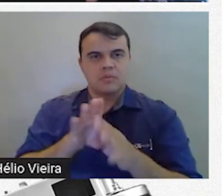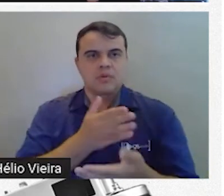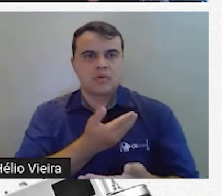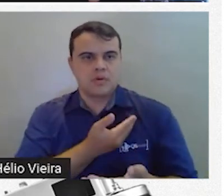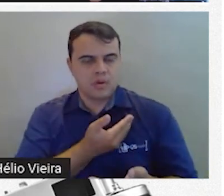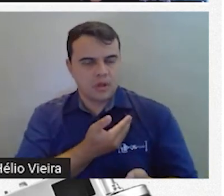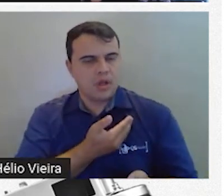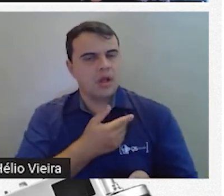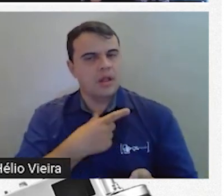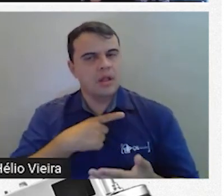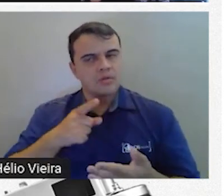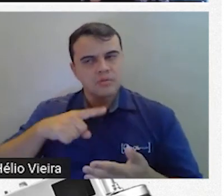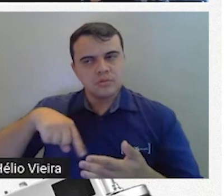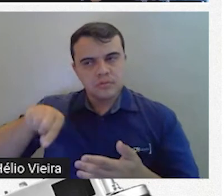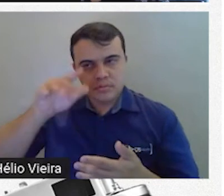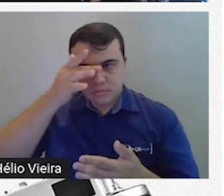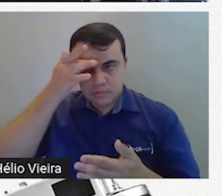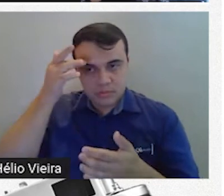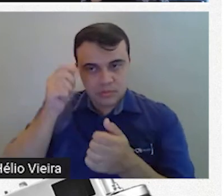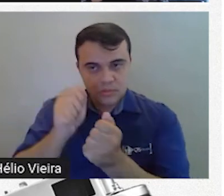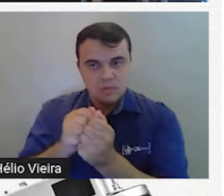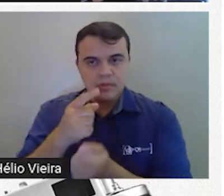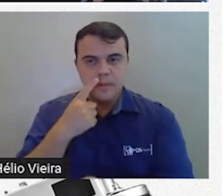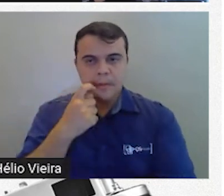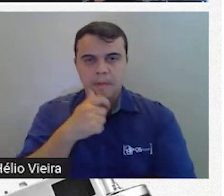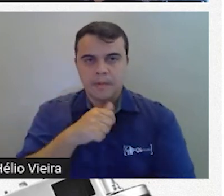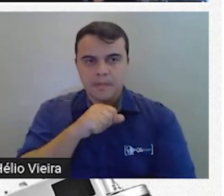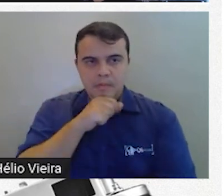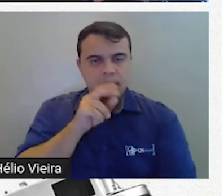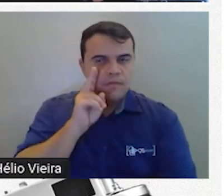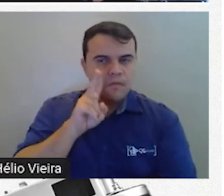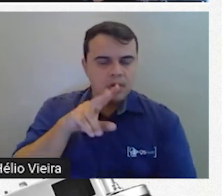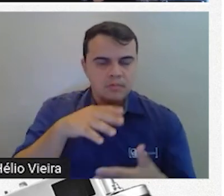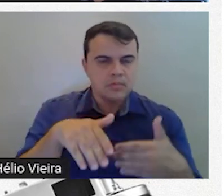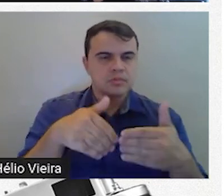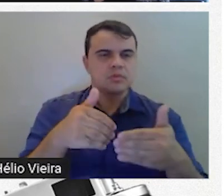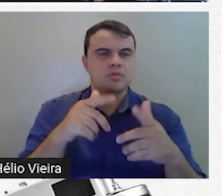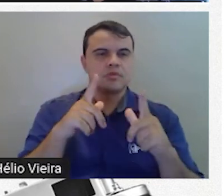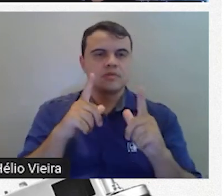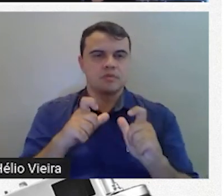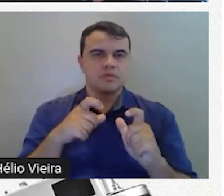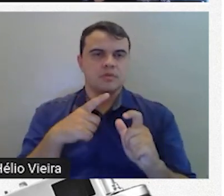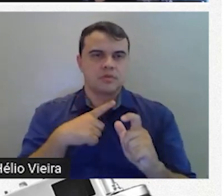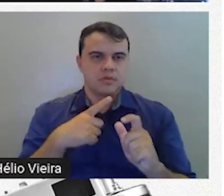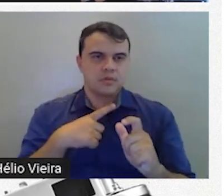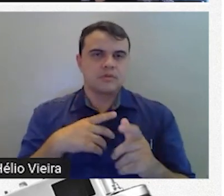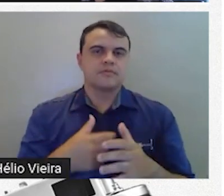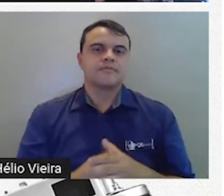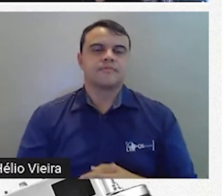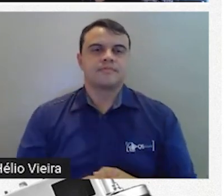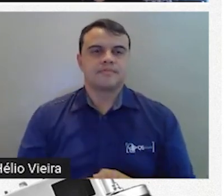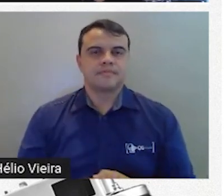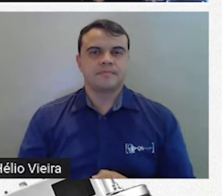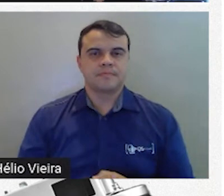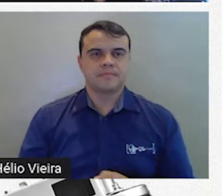mas também a comunidade, os pais, ver esse processo de fotográfico,